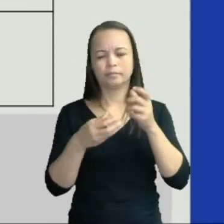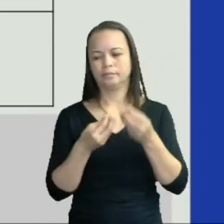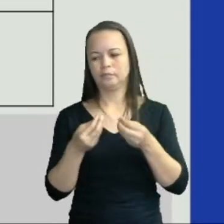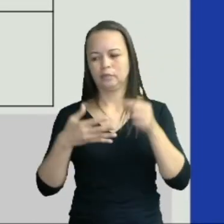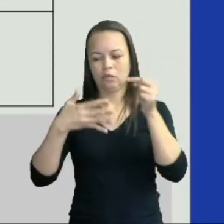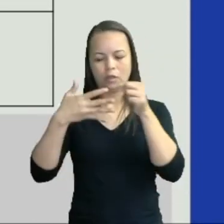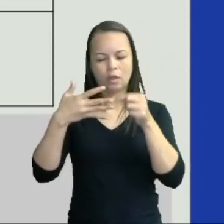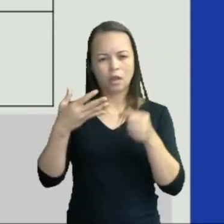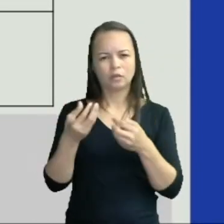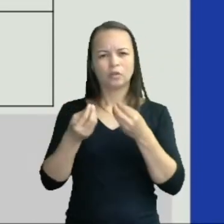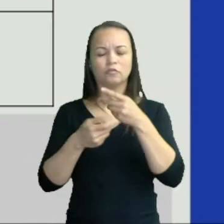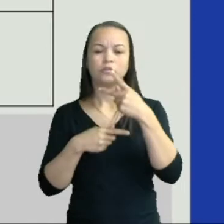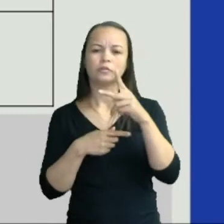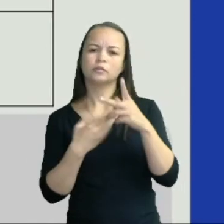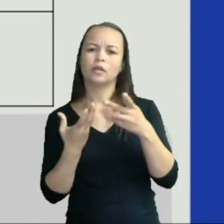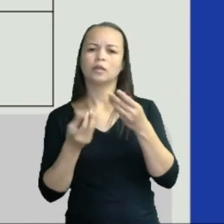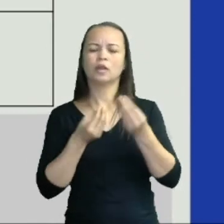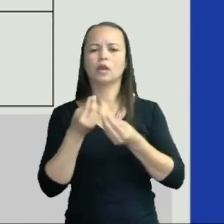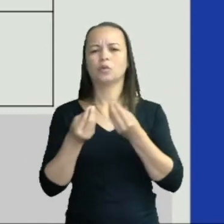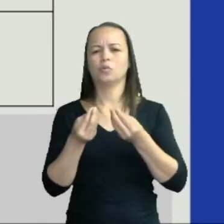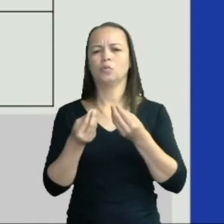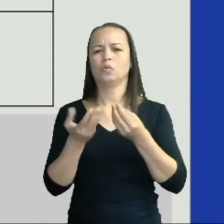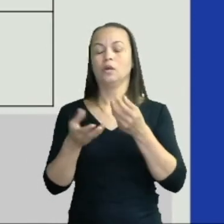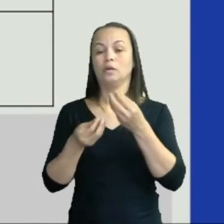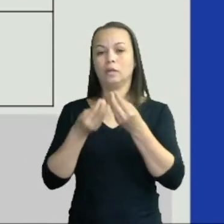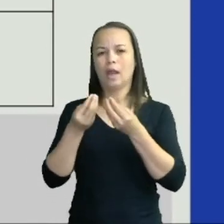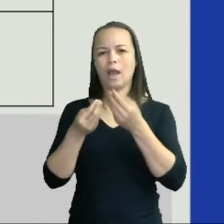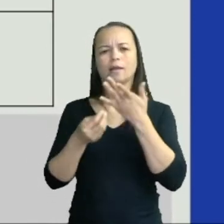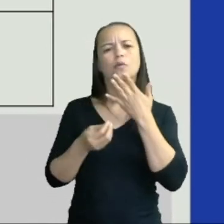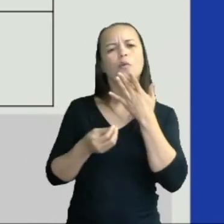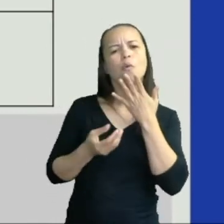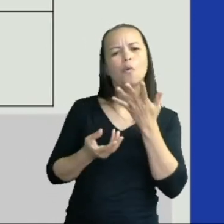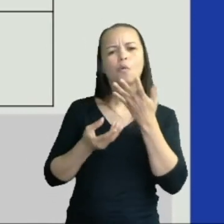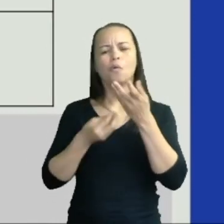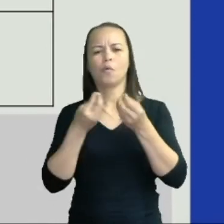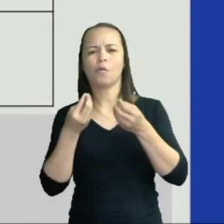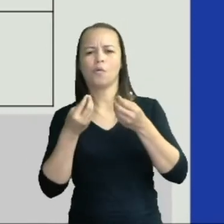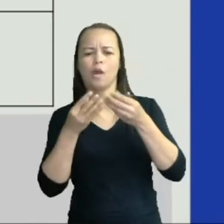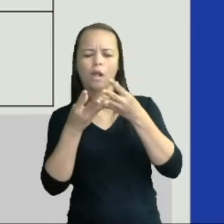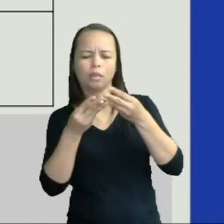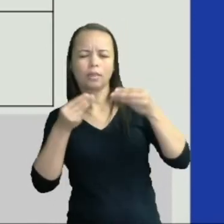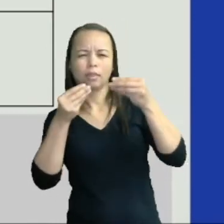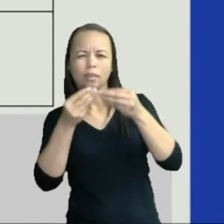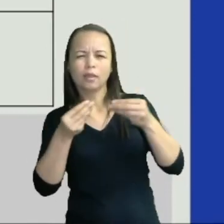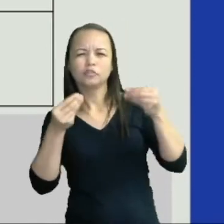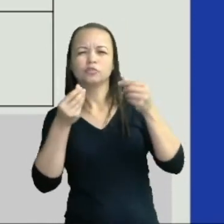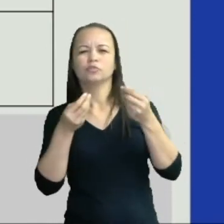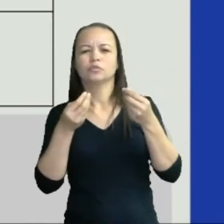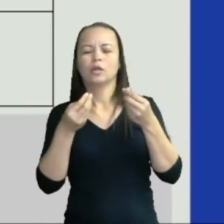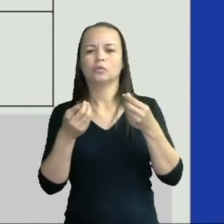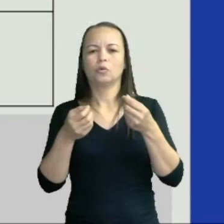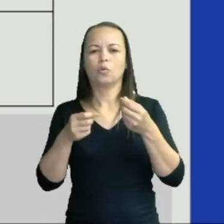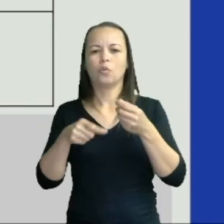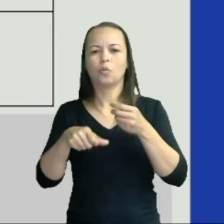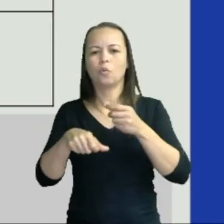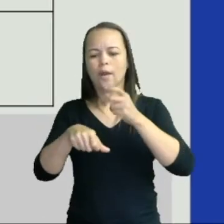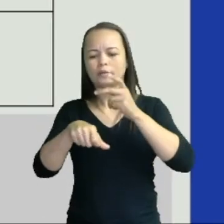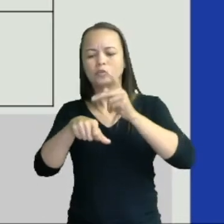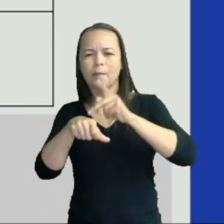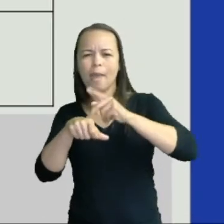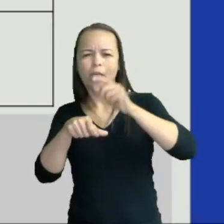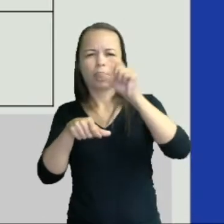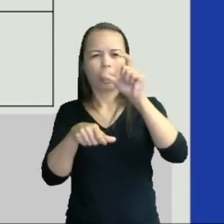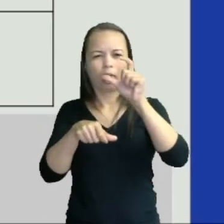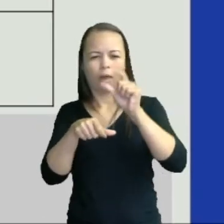justamente anotar aí o solo da superfície, qual a cor que ele tem, qual a textura, qual o tamanho dos grãos. E